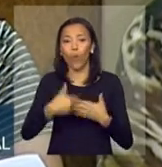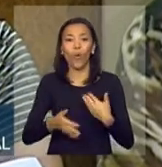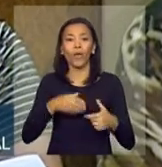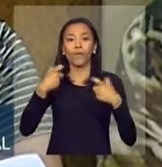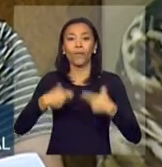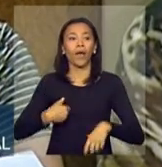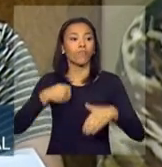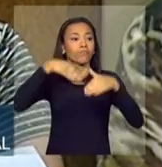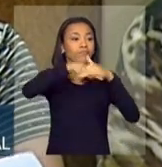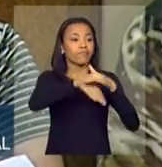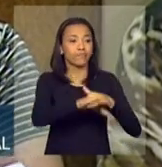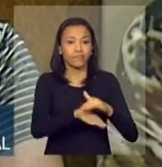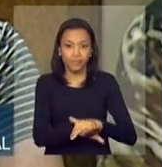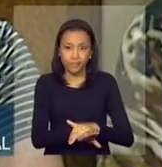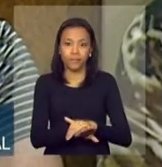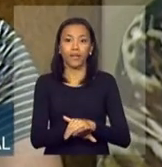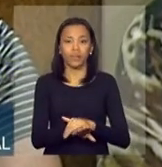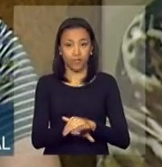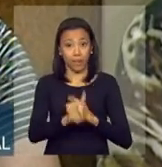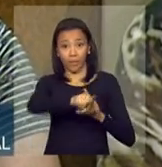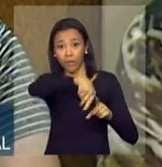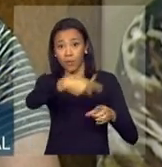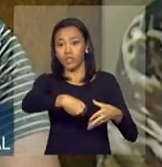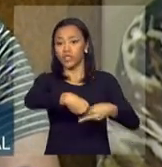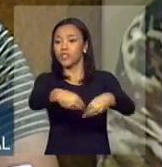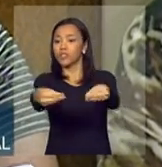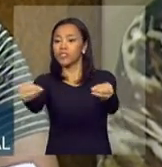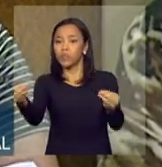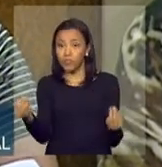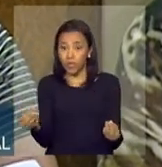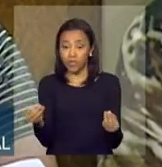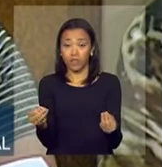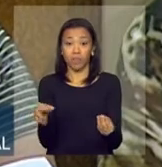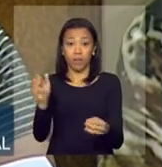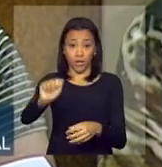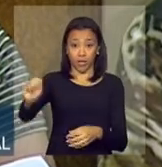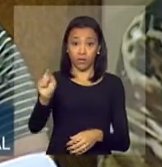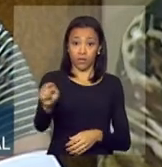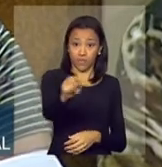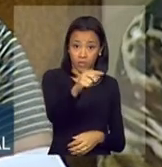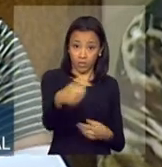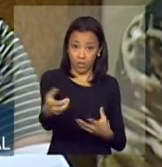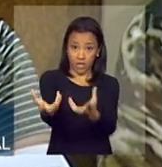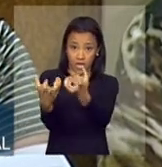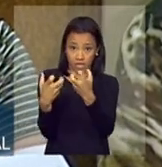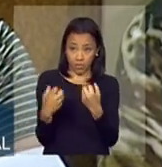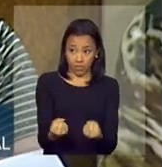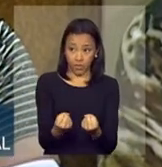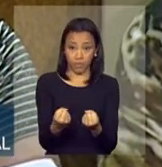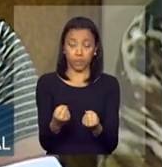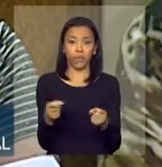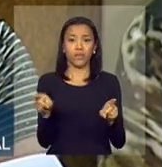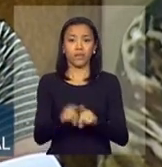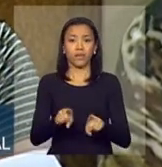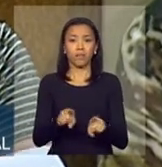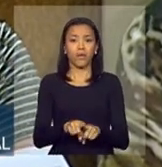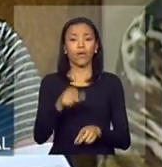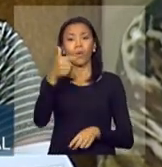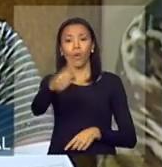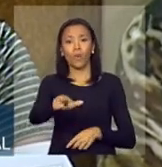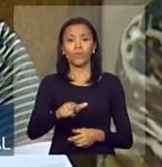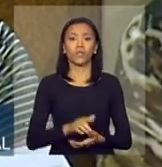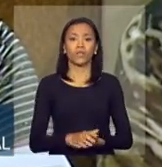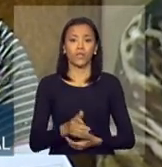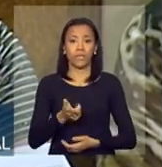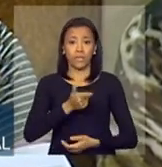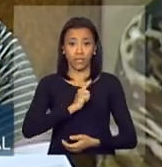seja redistribuída para as instituições que receberão esses alimentos. 8. Recomendações.